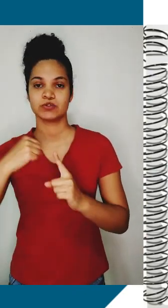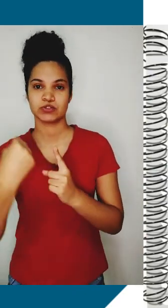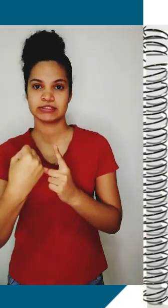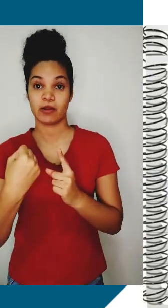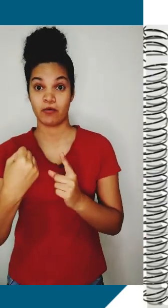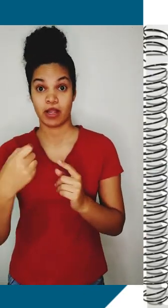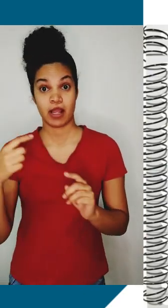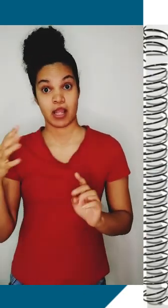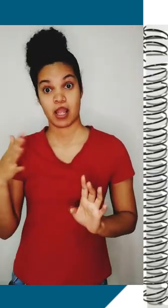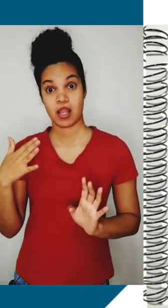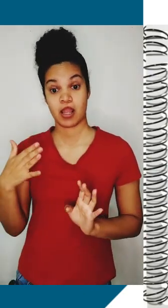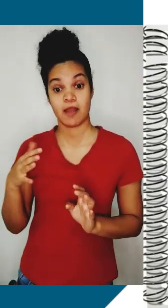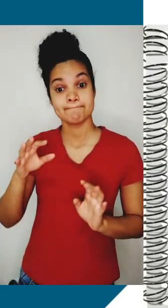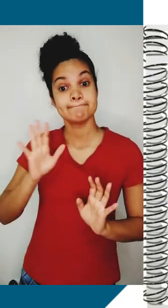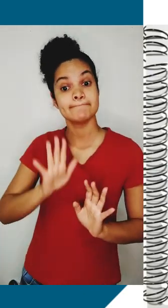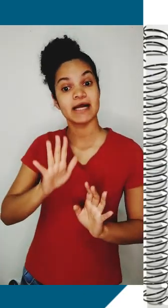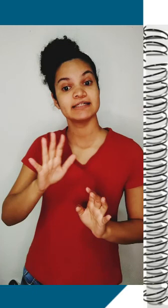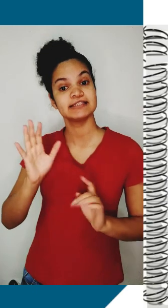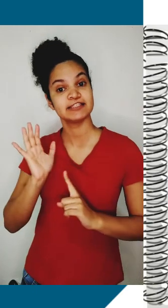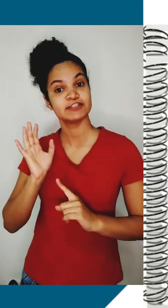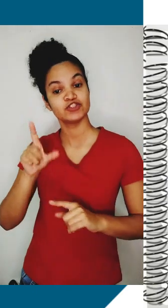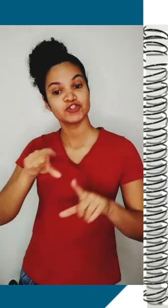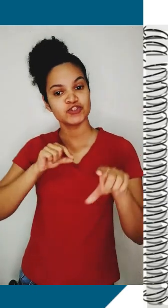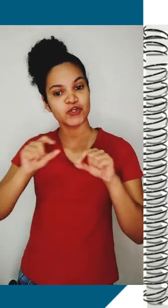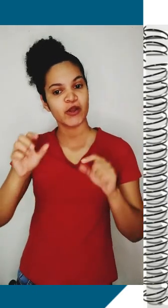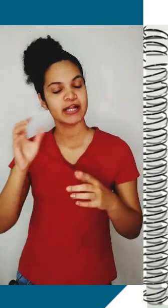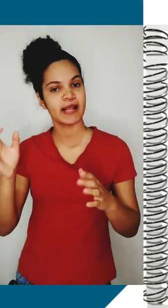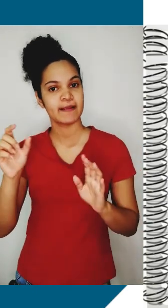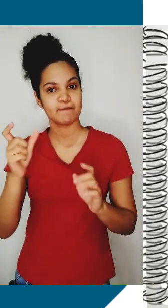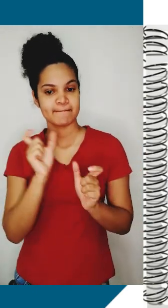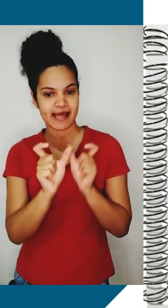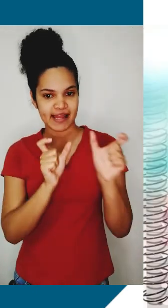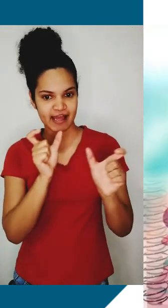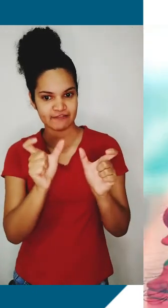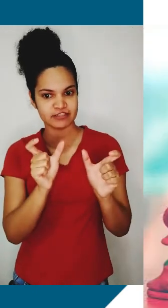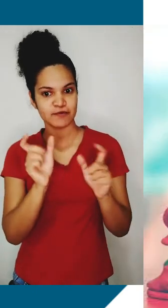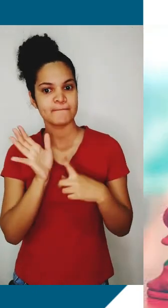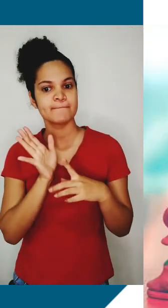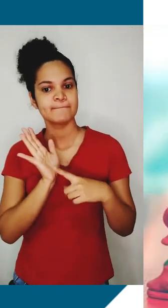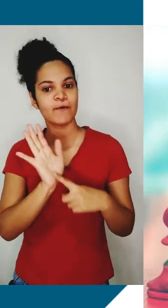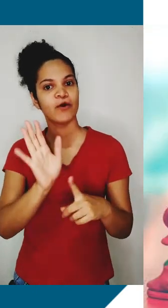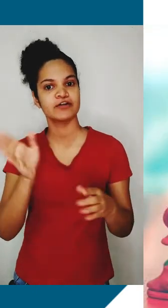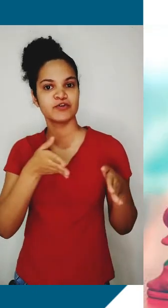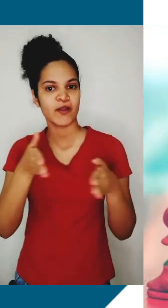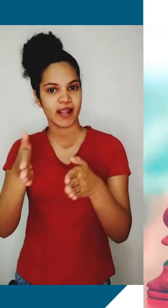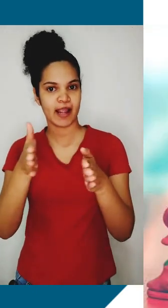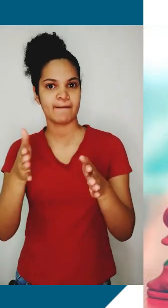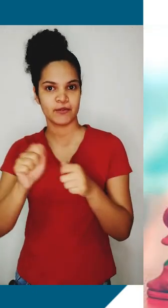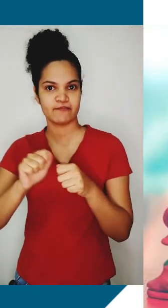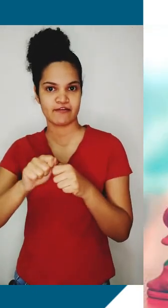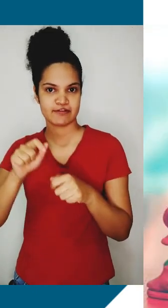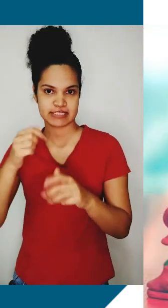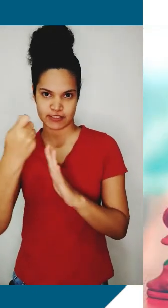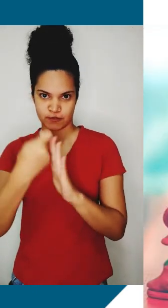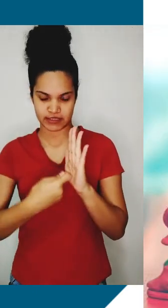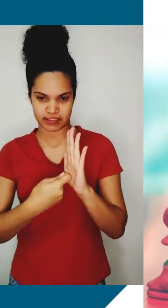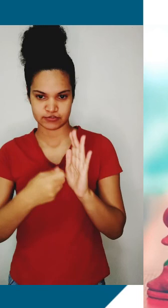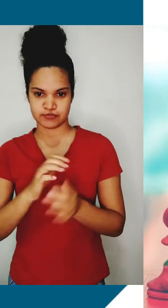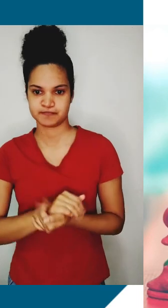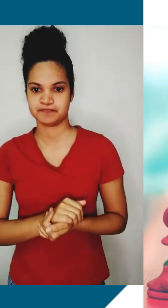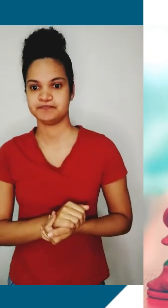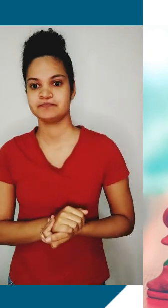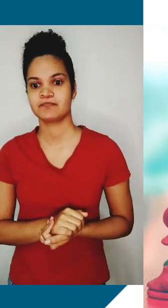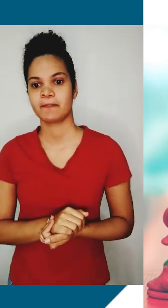diretamente, mas com a escolha das palavras a gente demonstra qual é o caminho que a gente vai seguir. Vamos para as estratégias de conclusão. Vamos ver